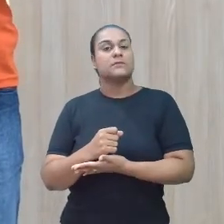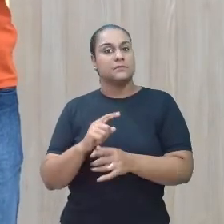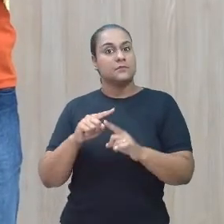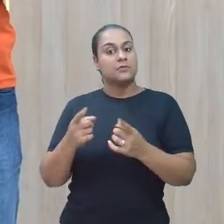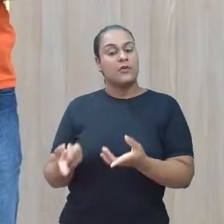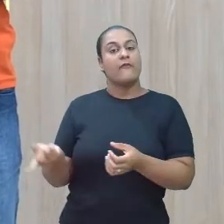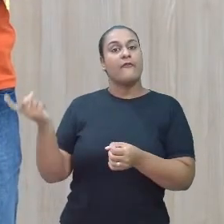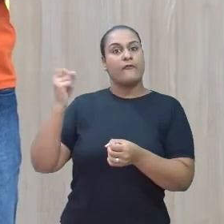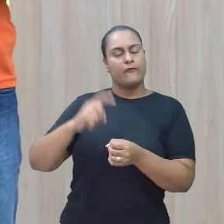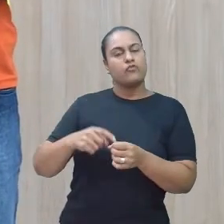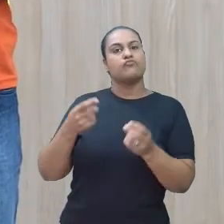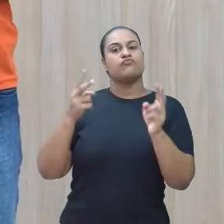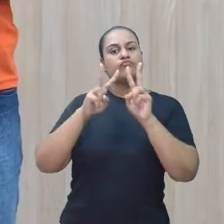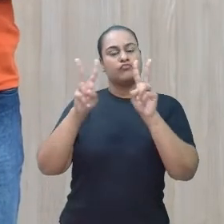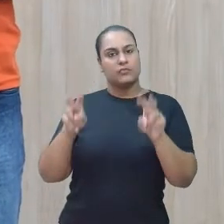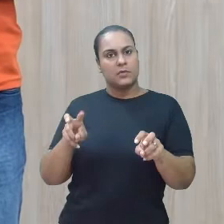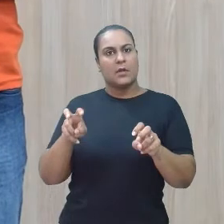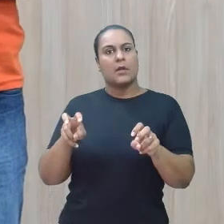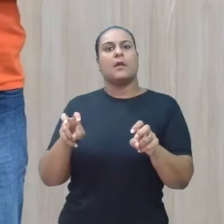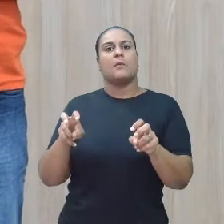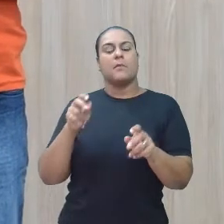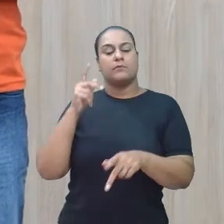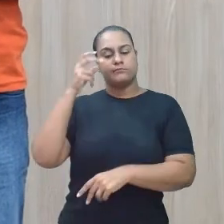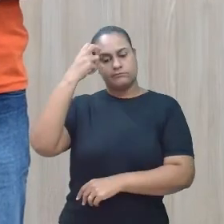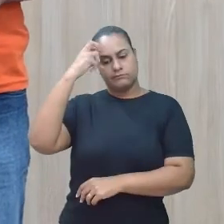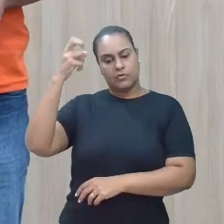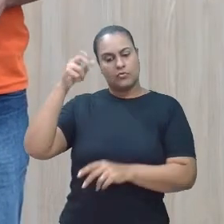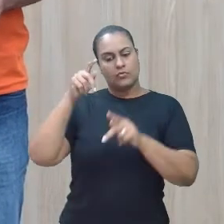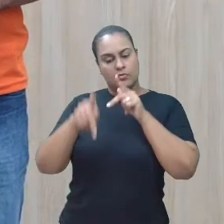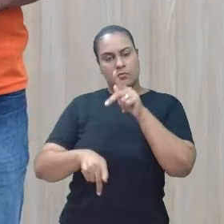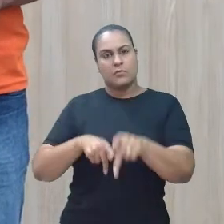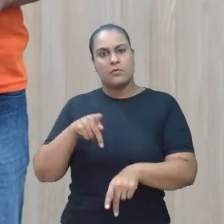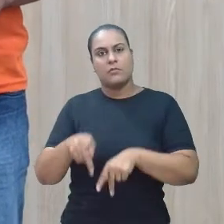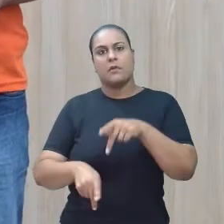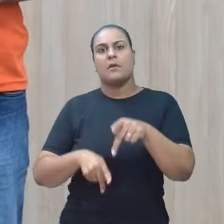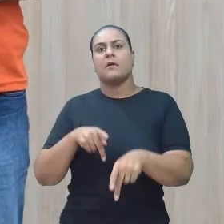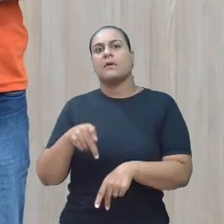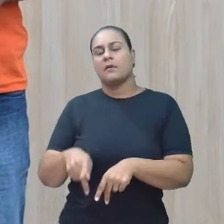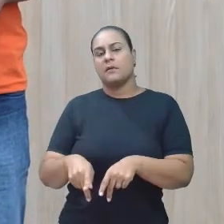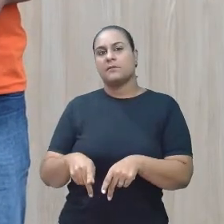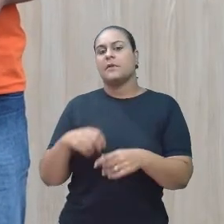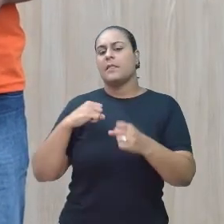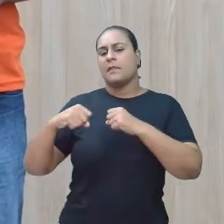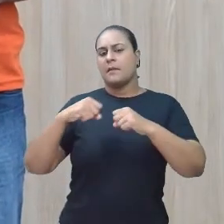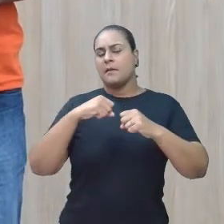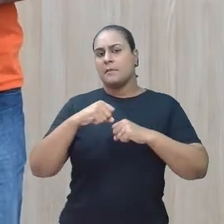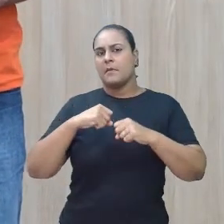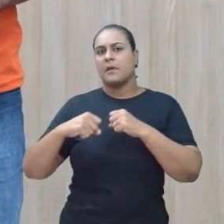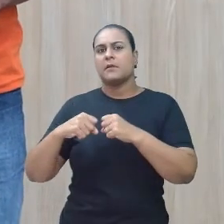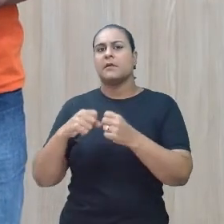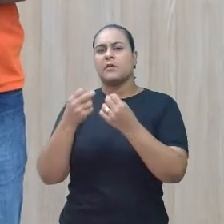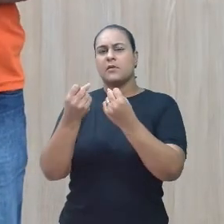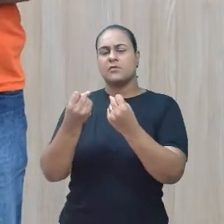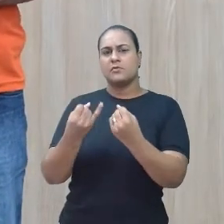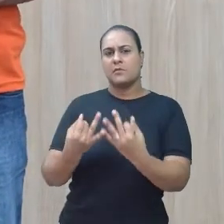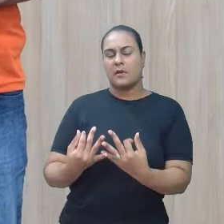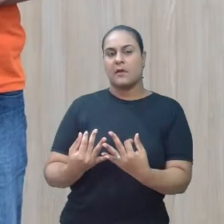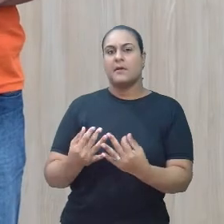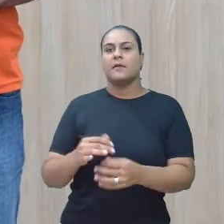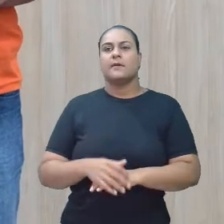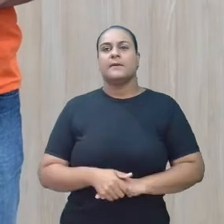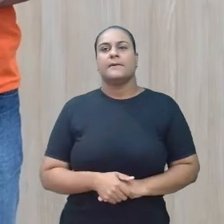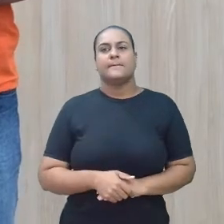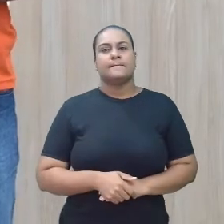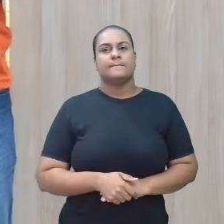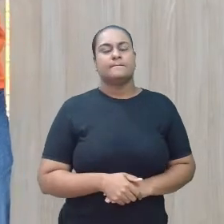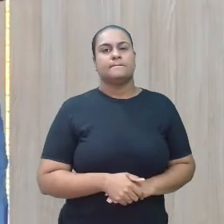retomar um pouco aqui sobre essa ideia de cultura popular e a gente discorrer um pouco, debater um pouco, falar um pouco mais sobre isso. Tá